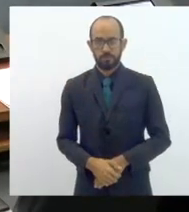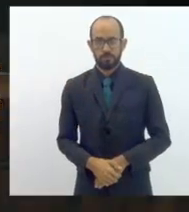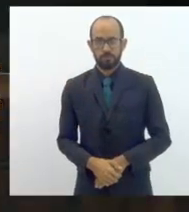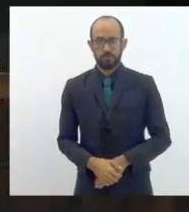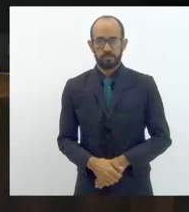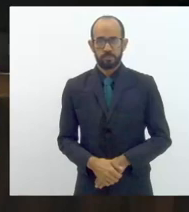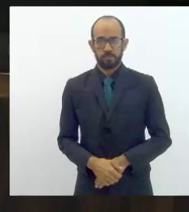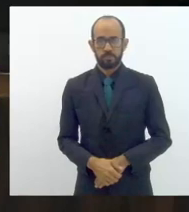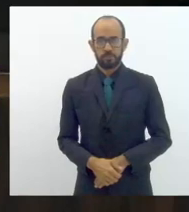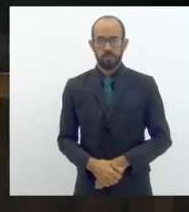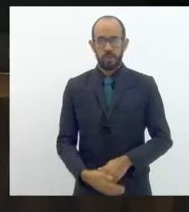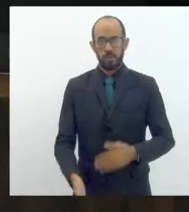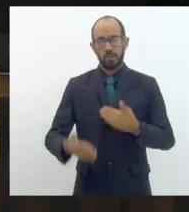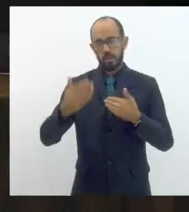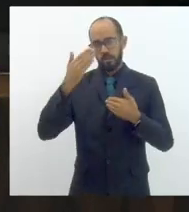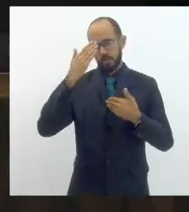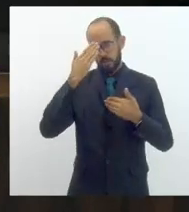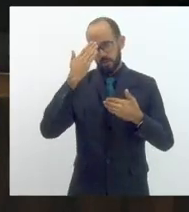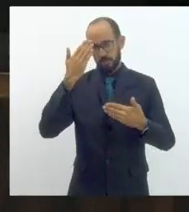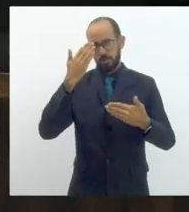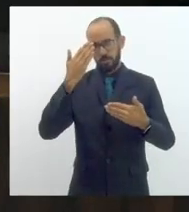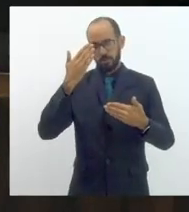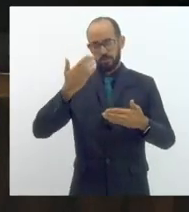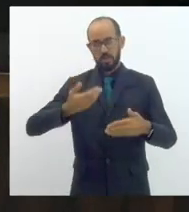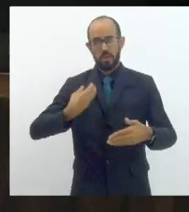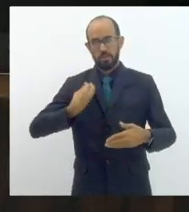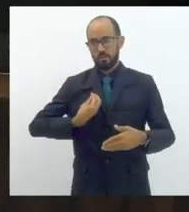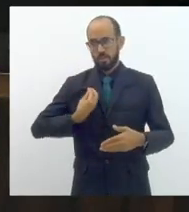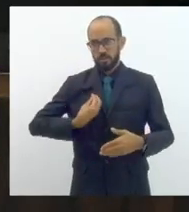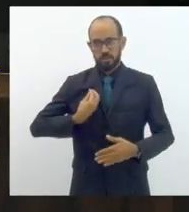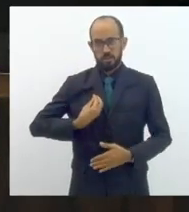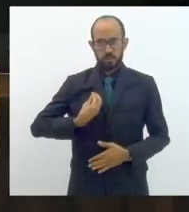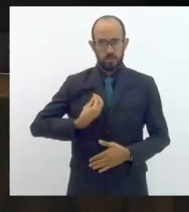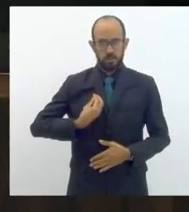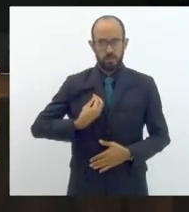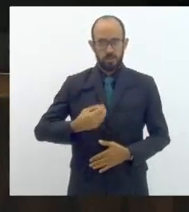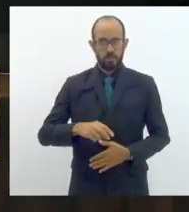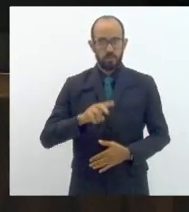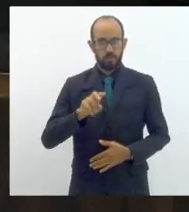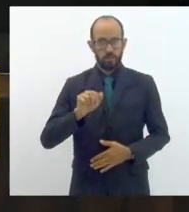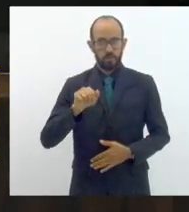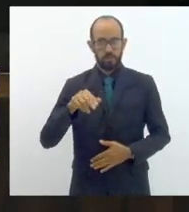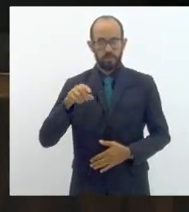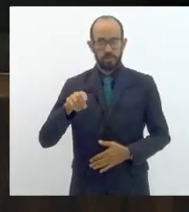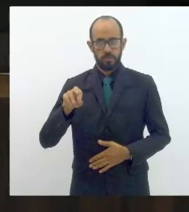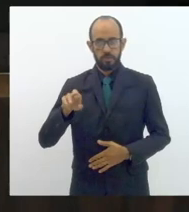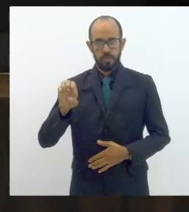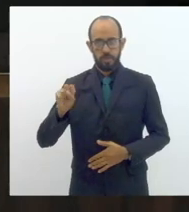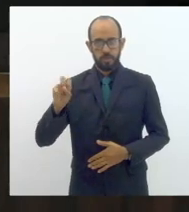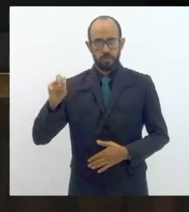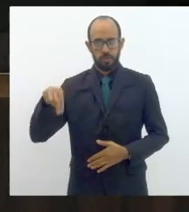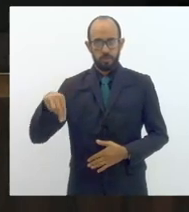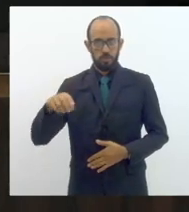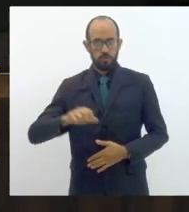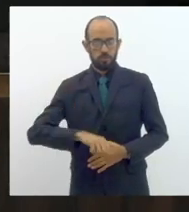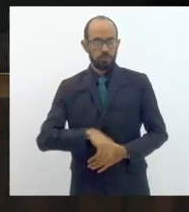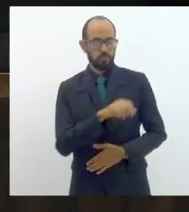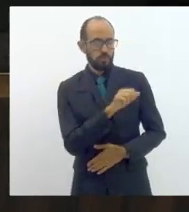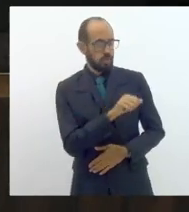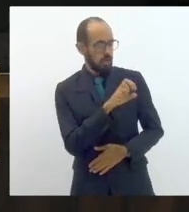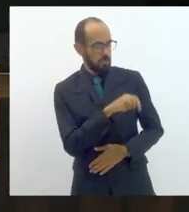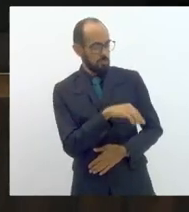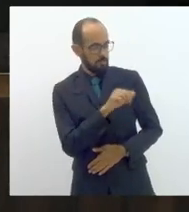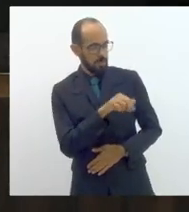agora agradecer muito a presença aqui do Wanderson, do Amândio,